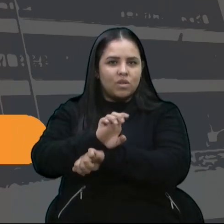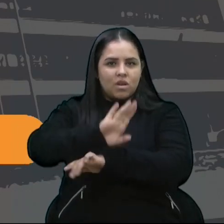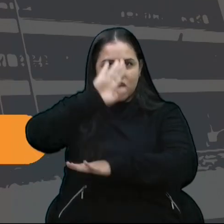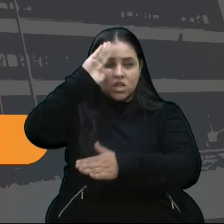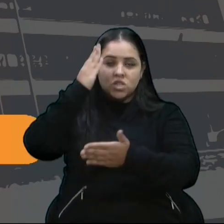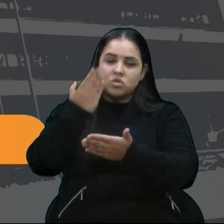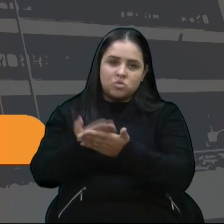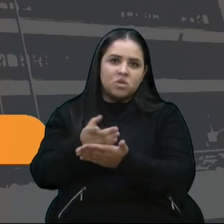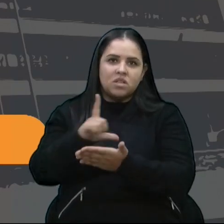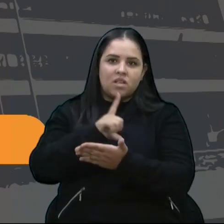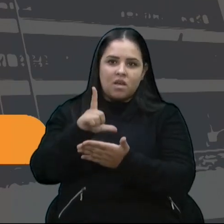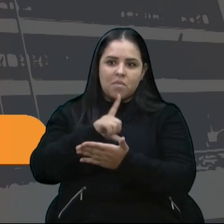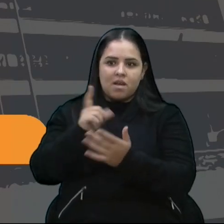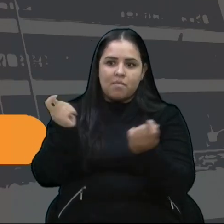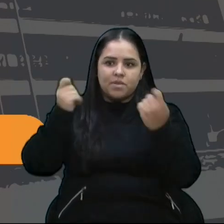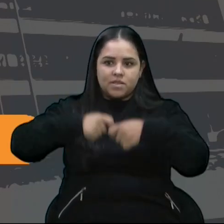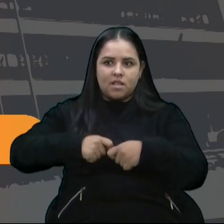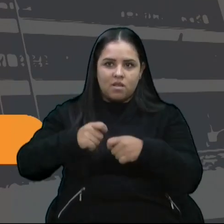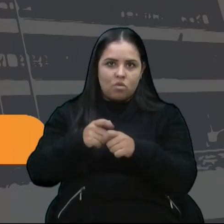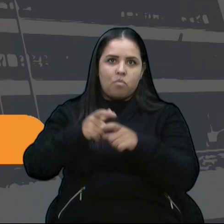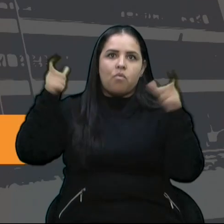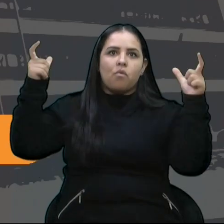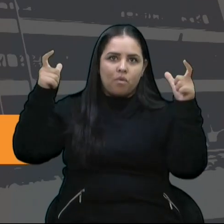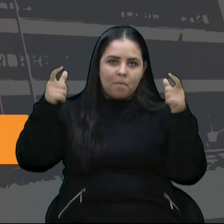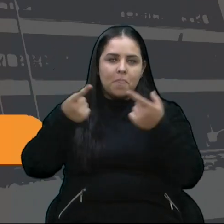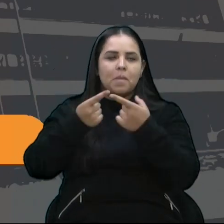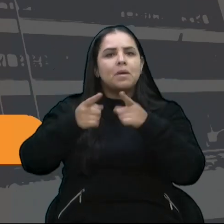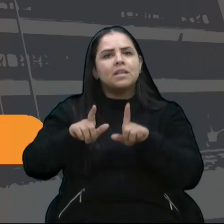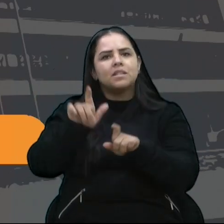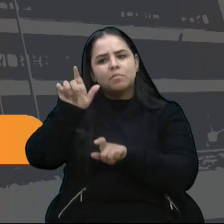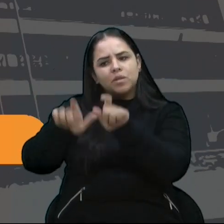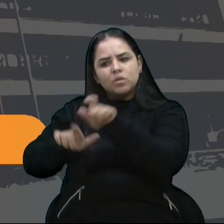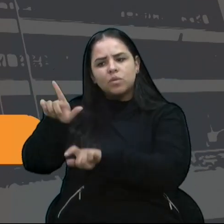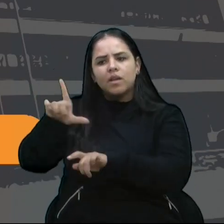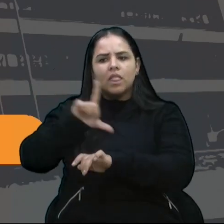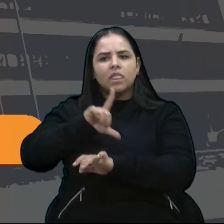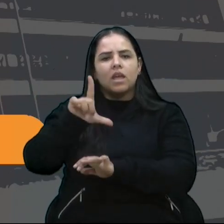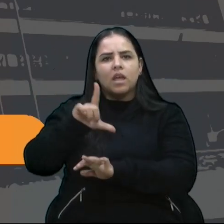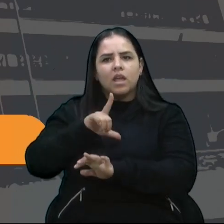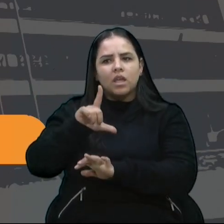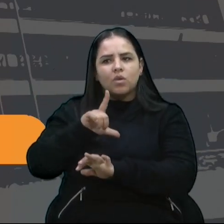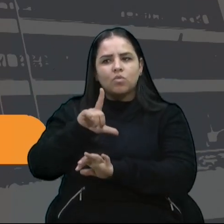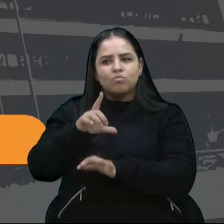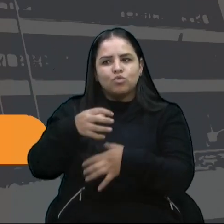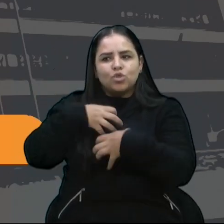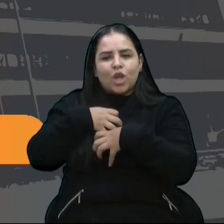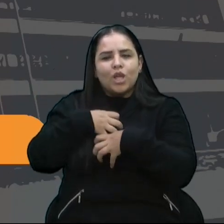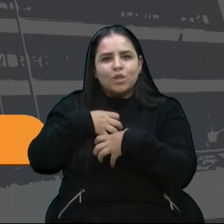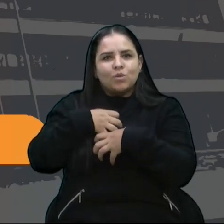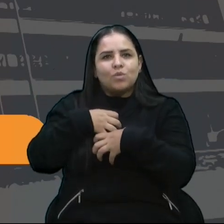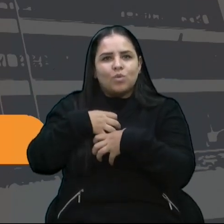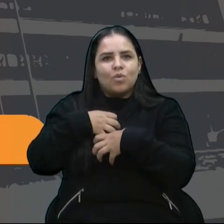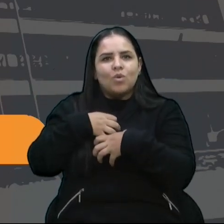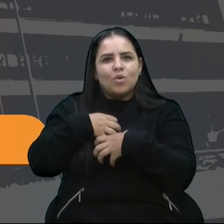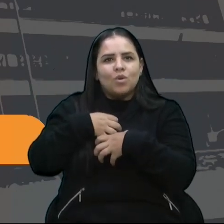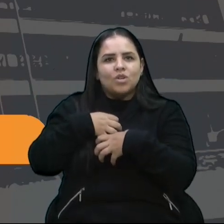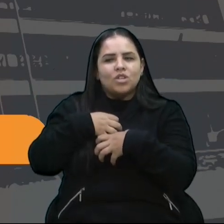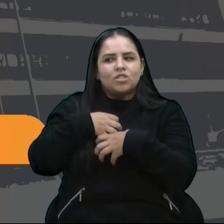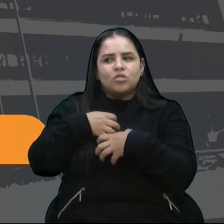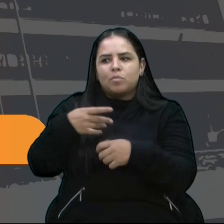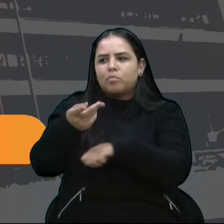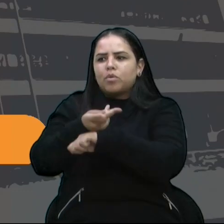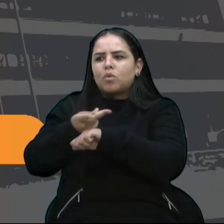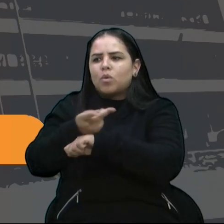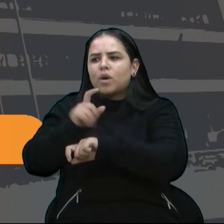enorme. Mas o pessoal tem assim uma característica, né, de buscar aquilo